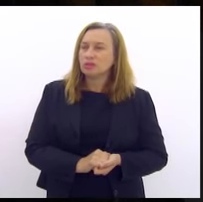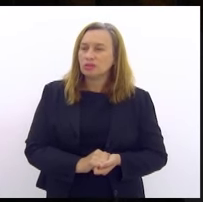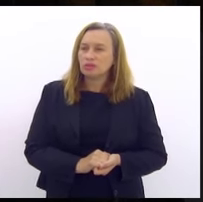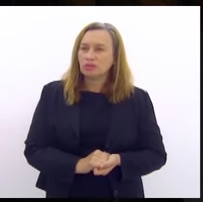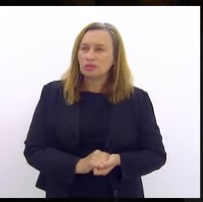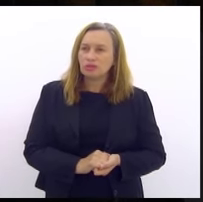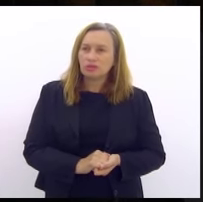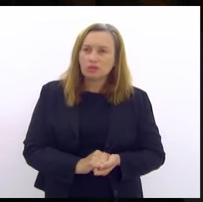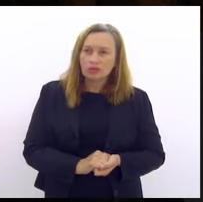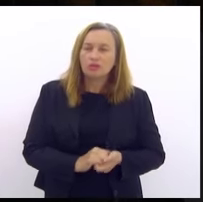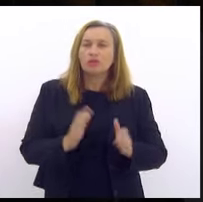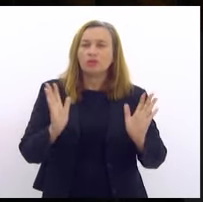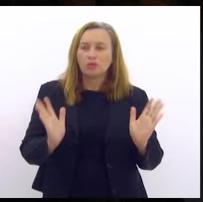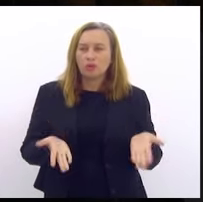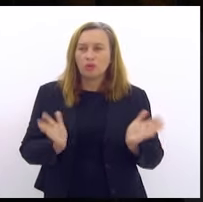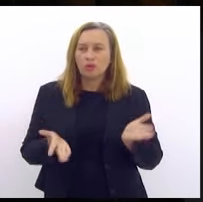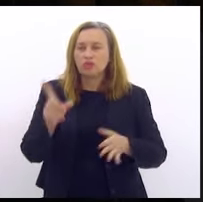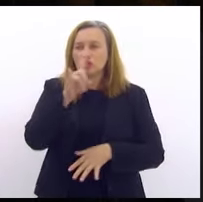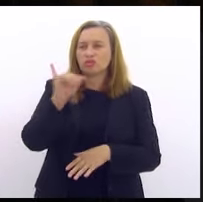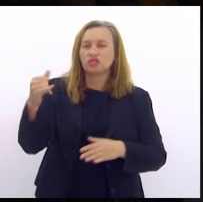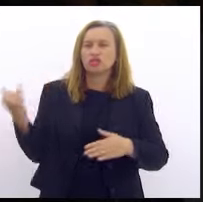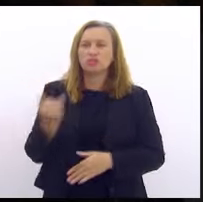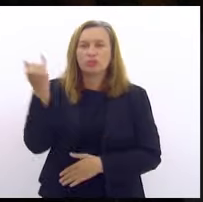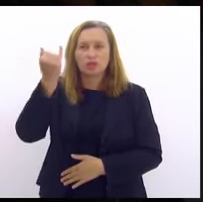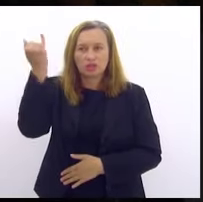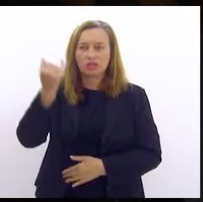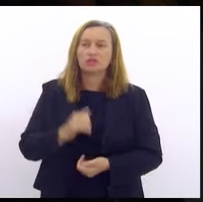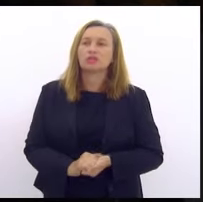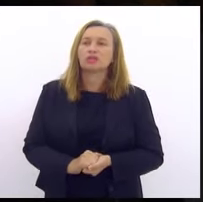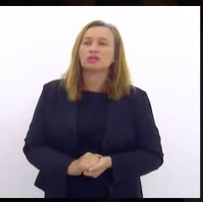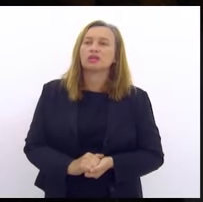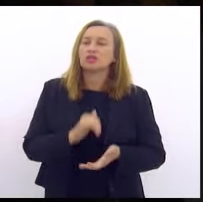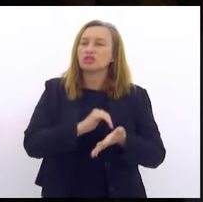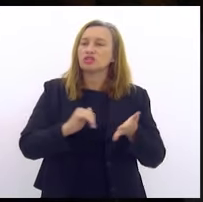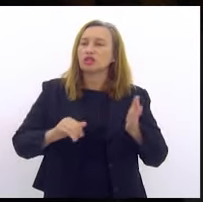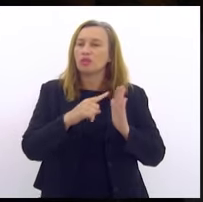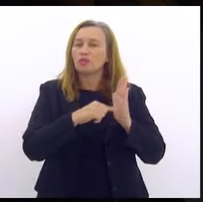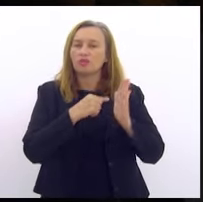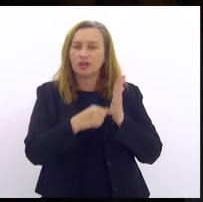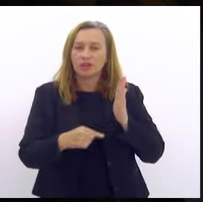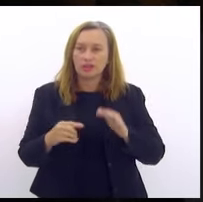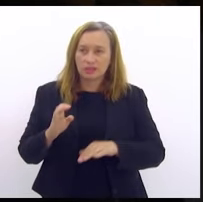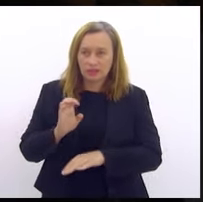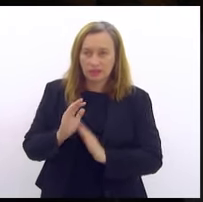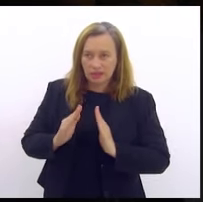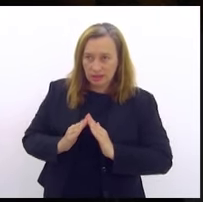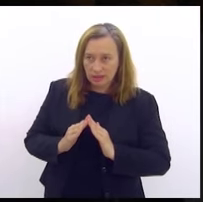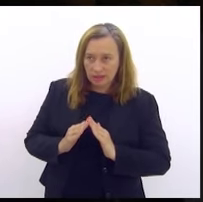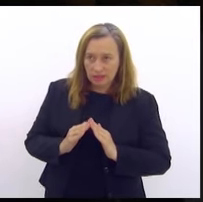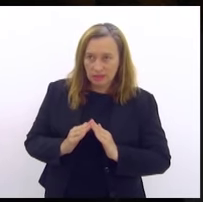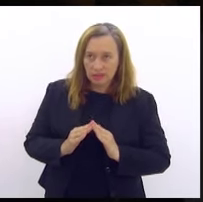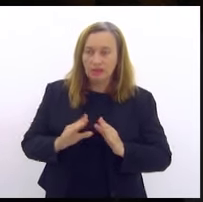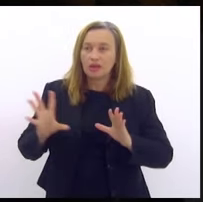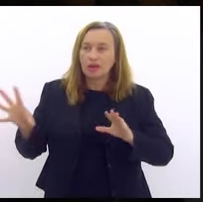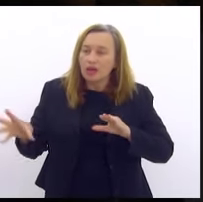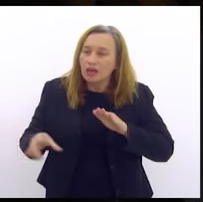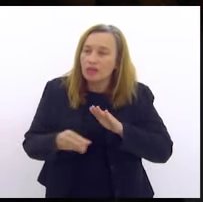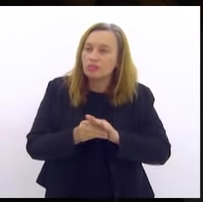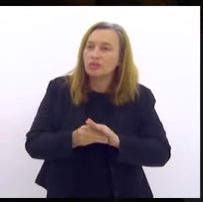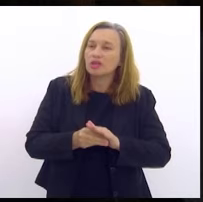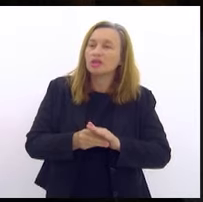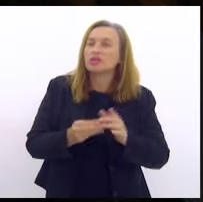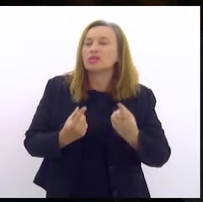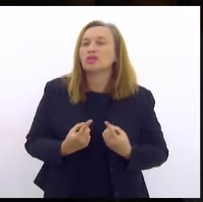hoje é um dia importante, porque além da gente derrubar o veto nessa casa, a emenda ao Fundo Estadual de